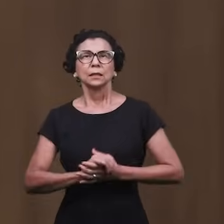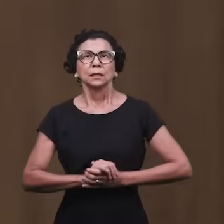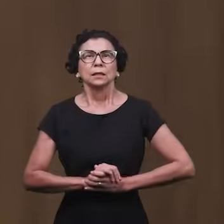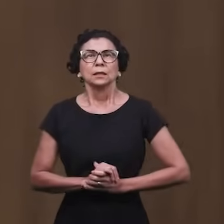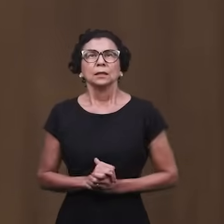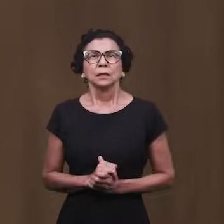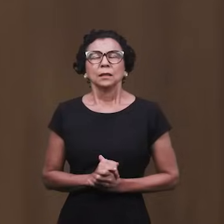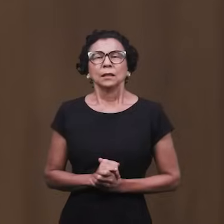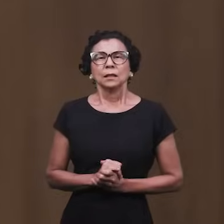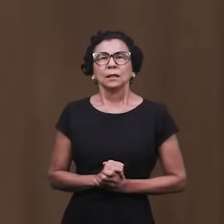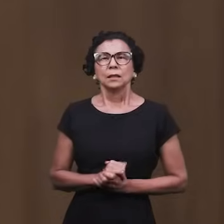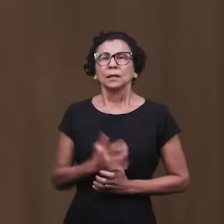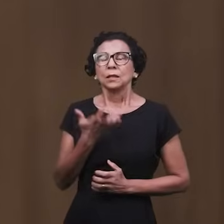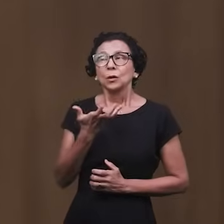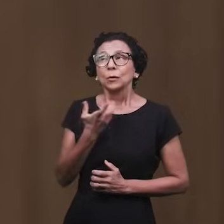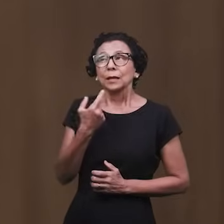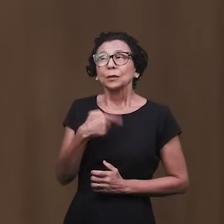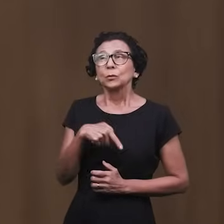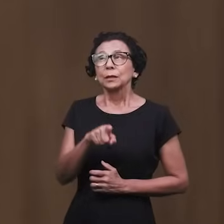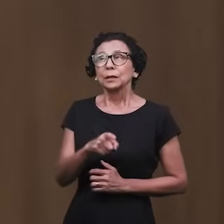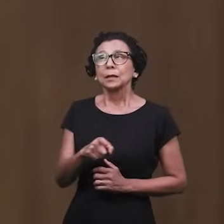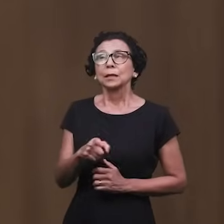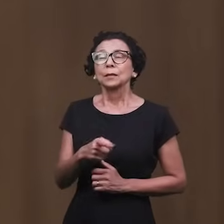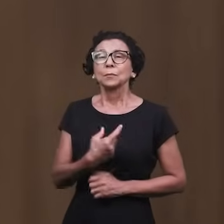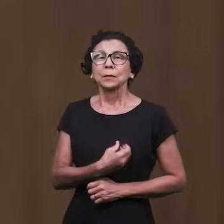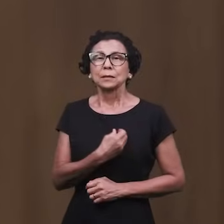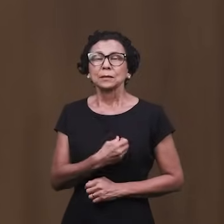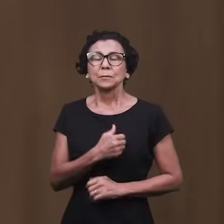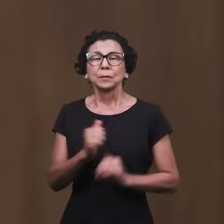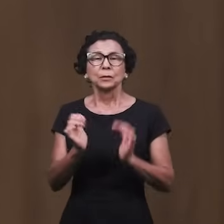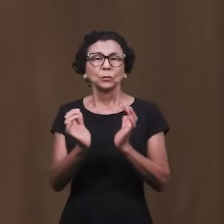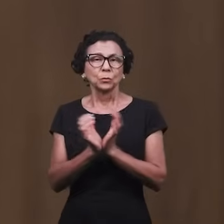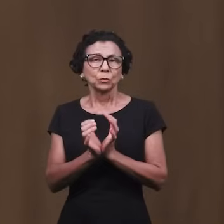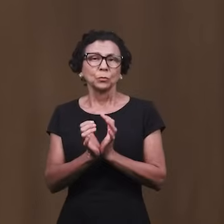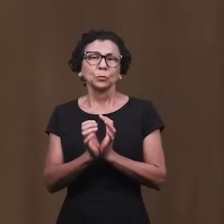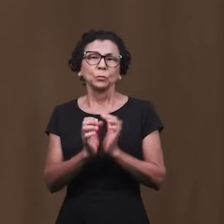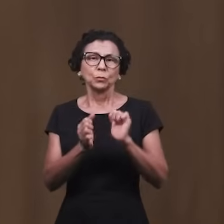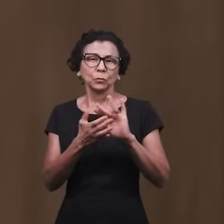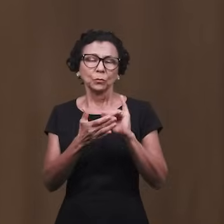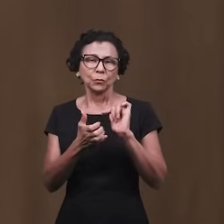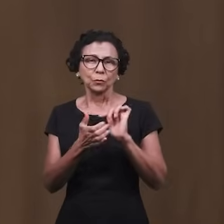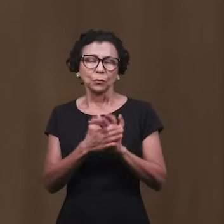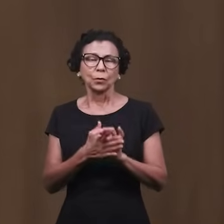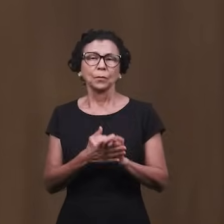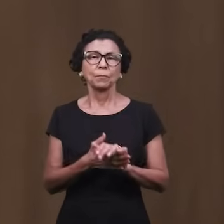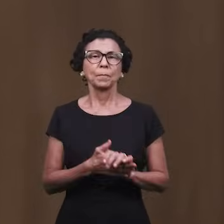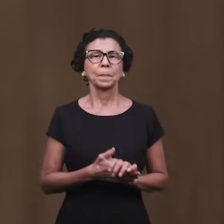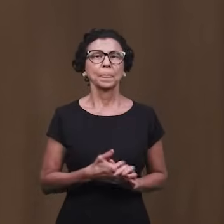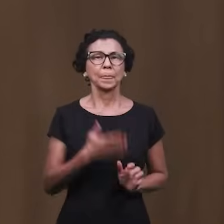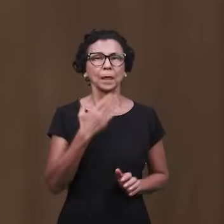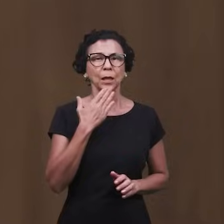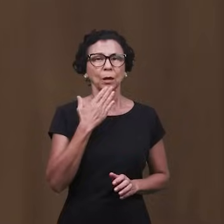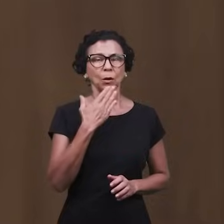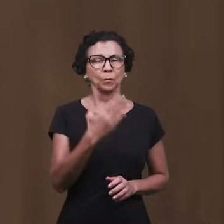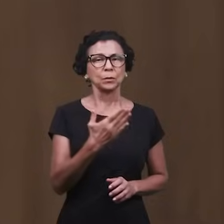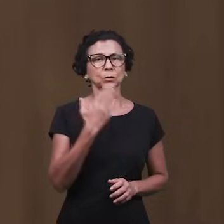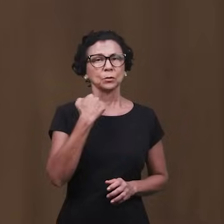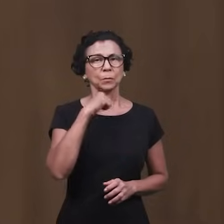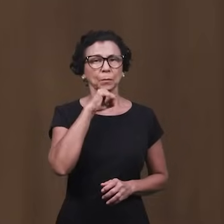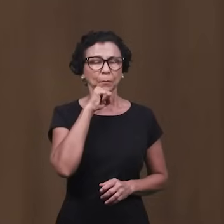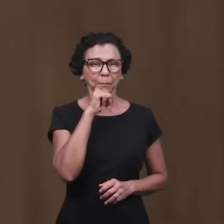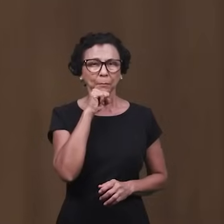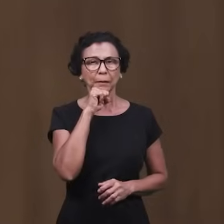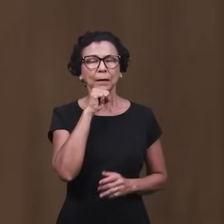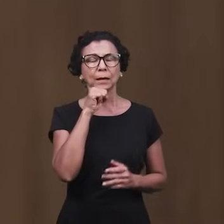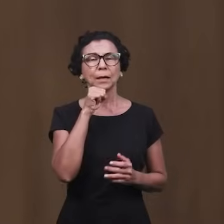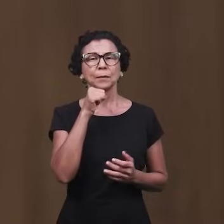coloquei no meu coração que eu queria estar ali com o grupo. E aí eu falei com os meus pais, pedi para que eles me pagassem uma aula de instrumento